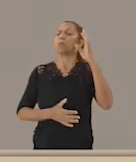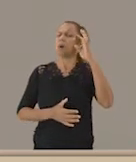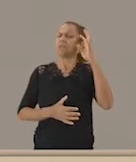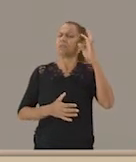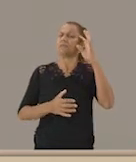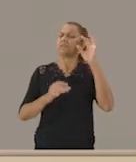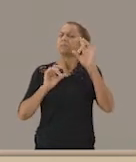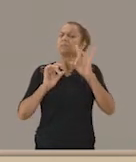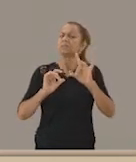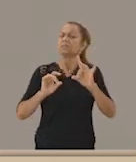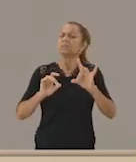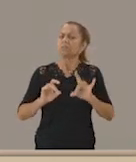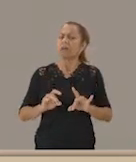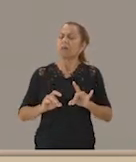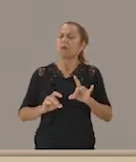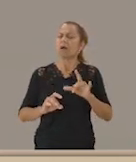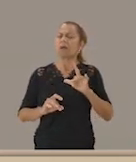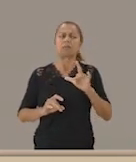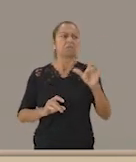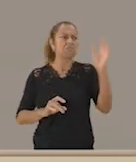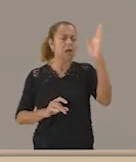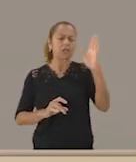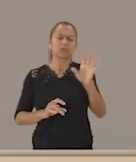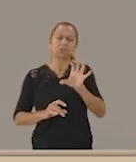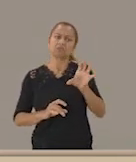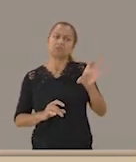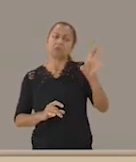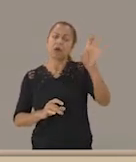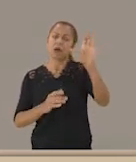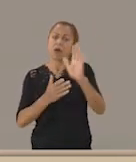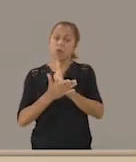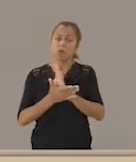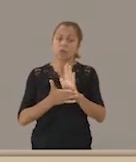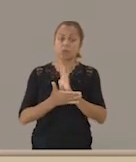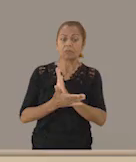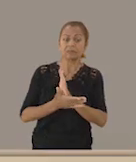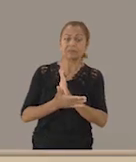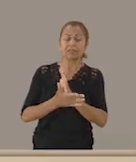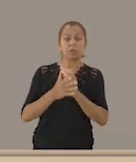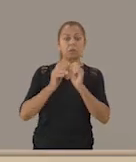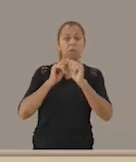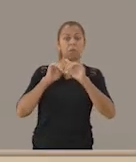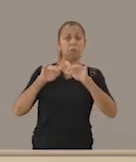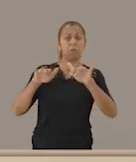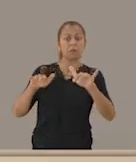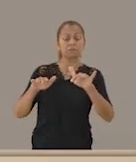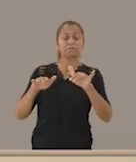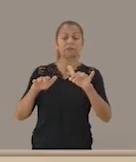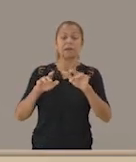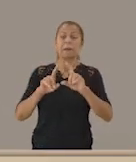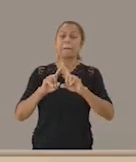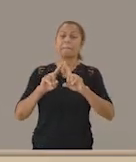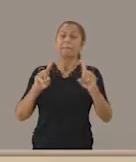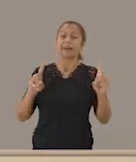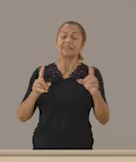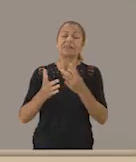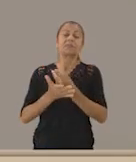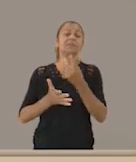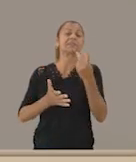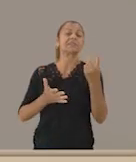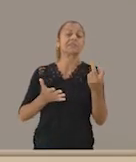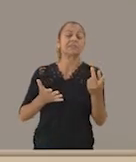específico em algumas regiões do país. E tais desencadearam eventos que ainda estavam